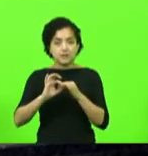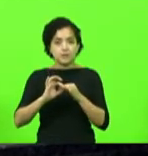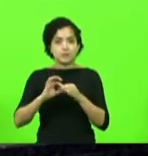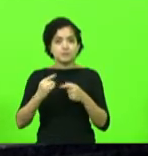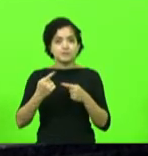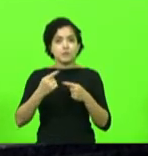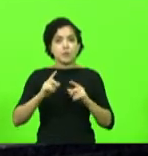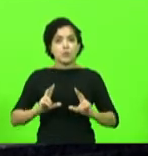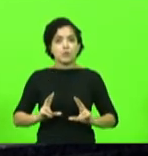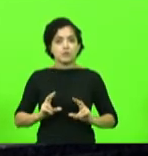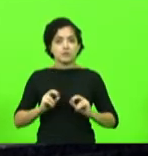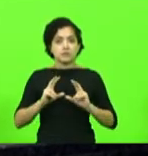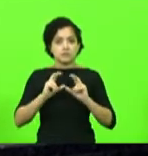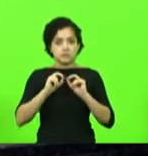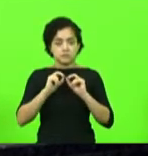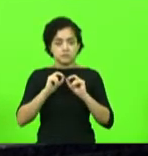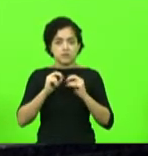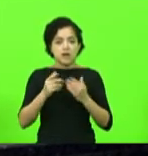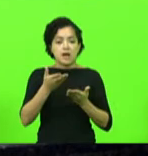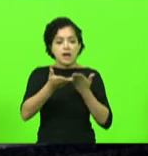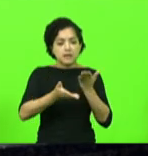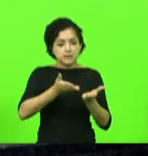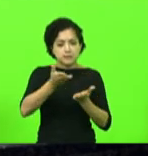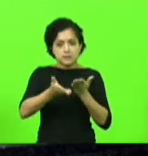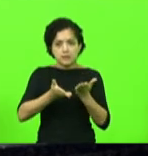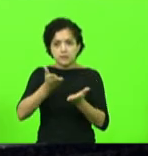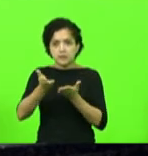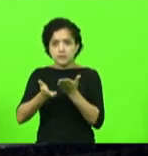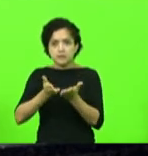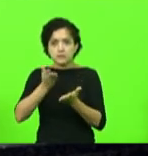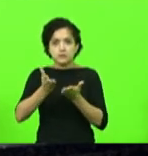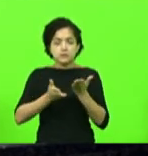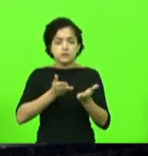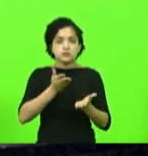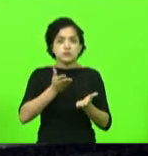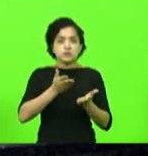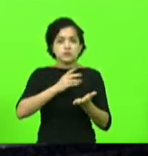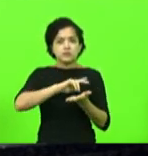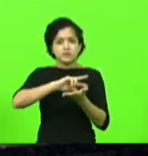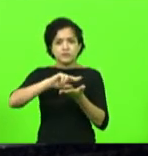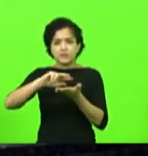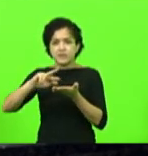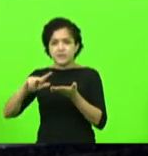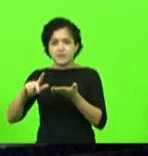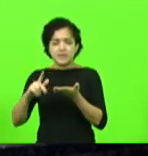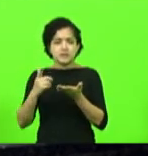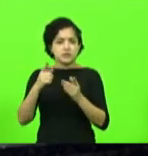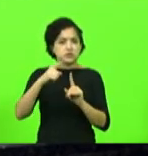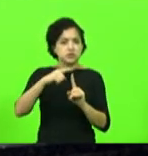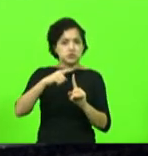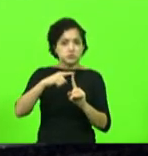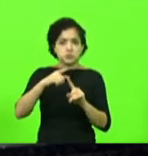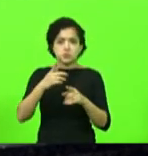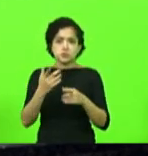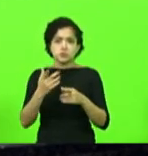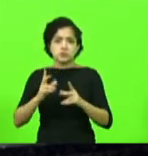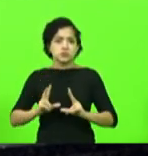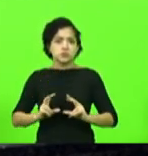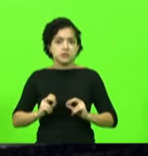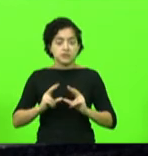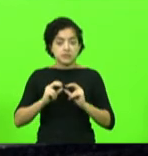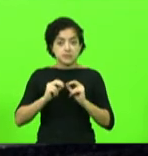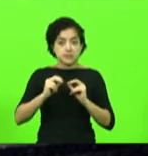MUC atende pacientes de diversos tipos da doença, trabalha com